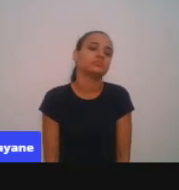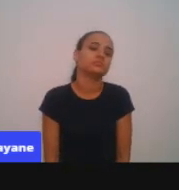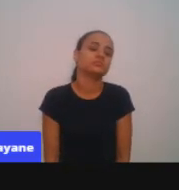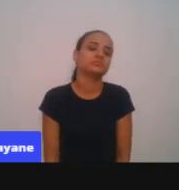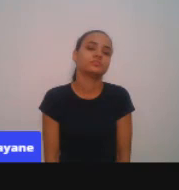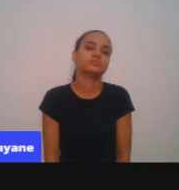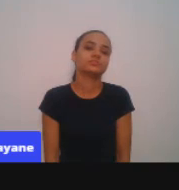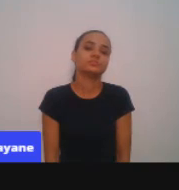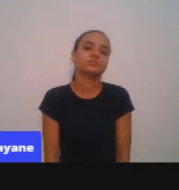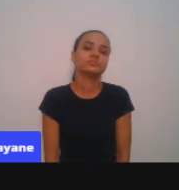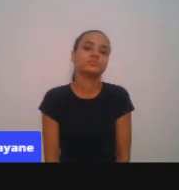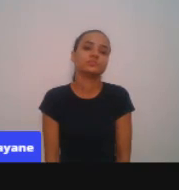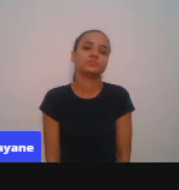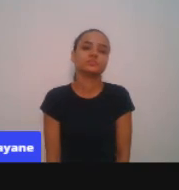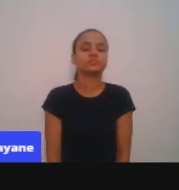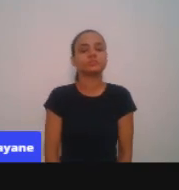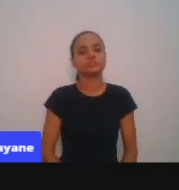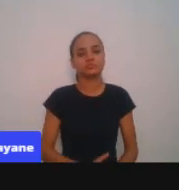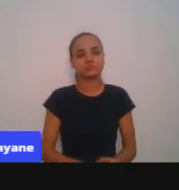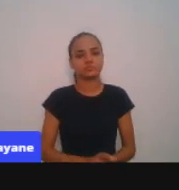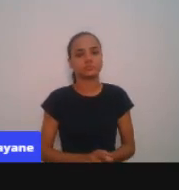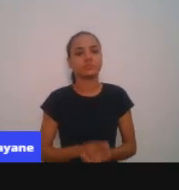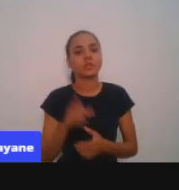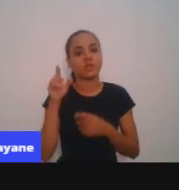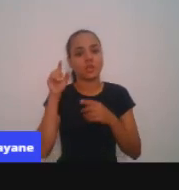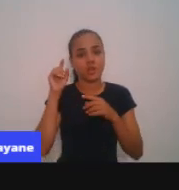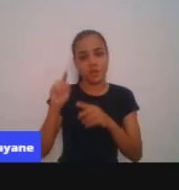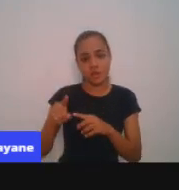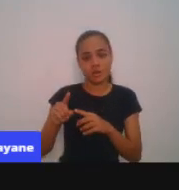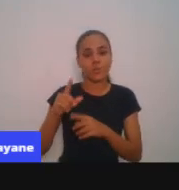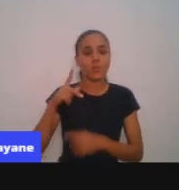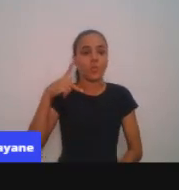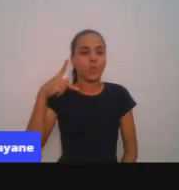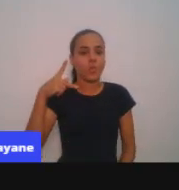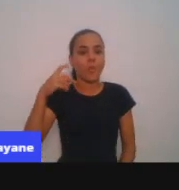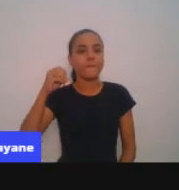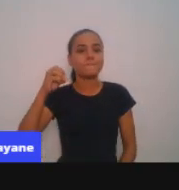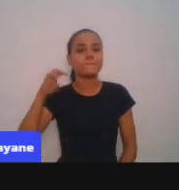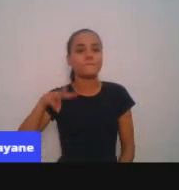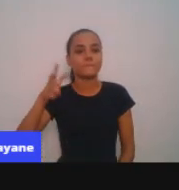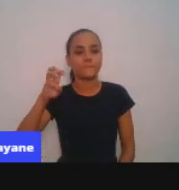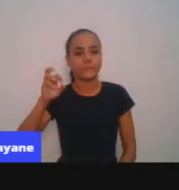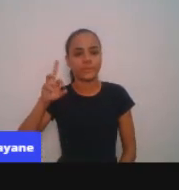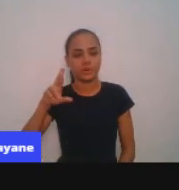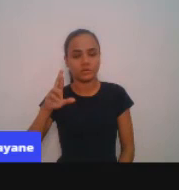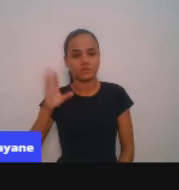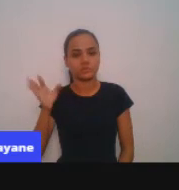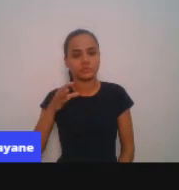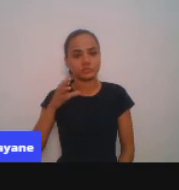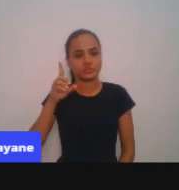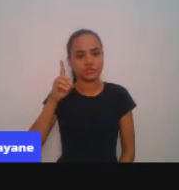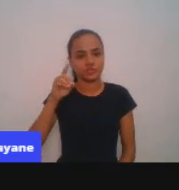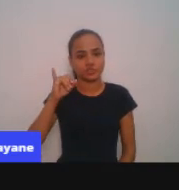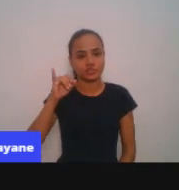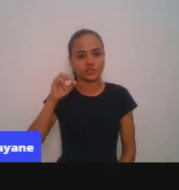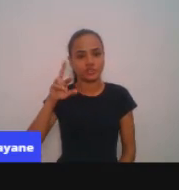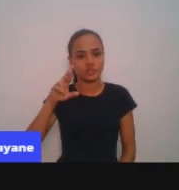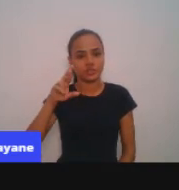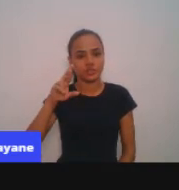Bom, além desse do Power Direct, ele também tem essa função. Mas eu achei interessante,